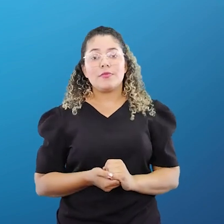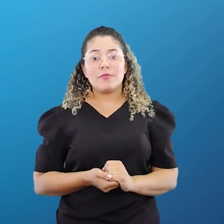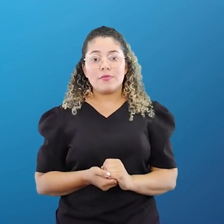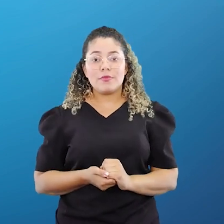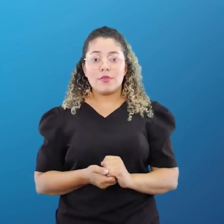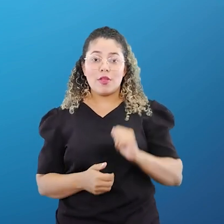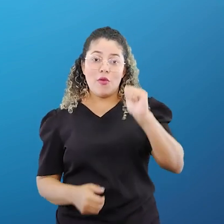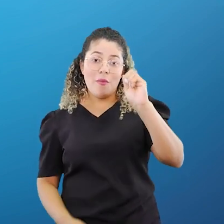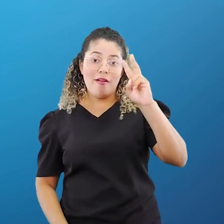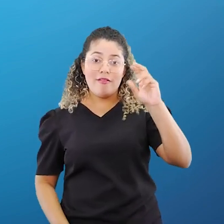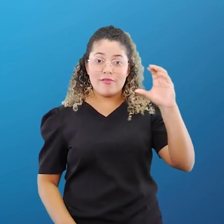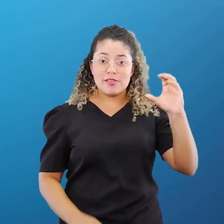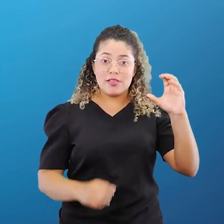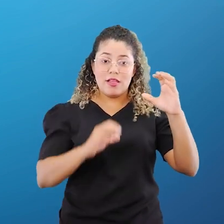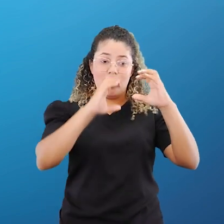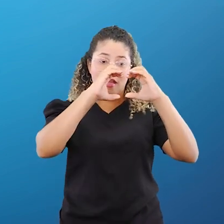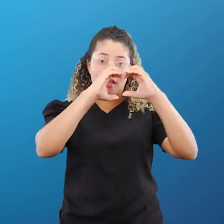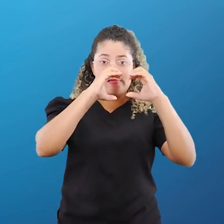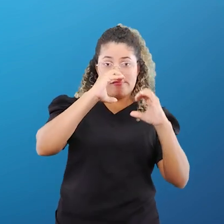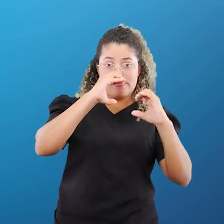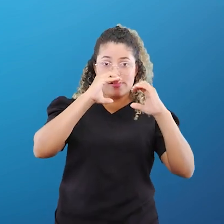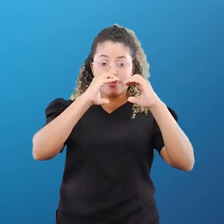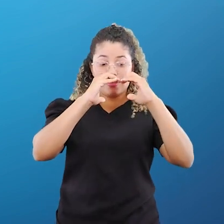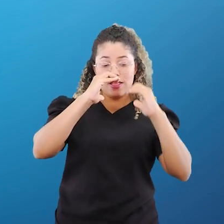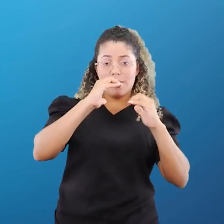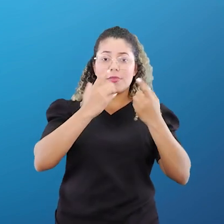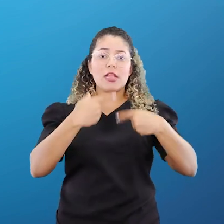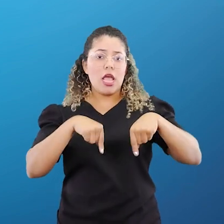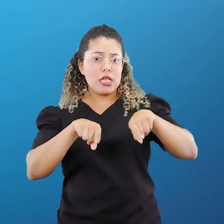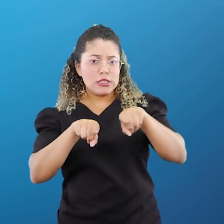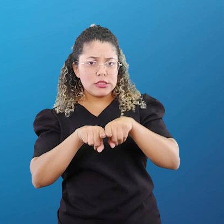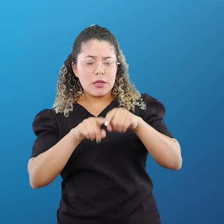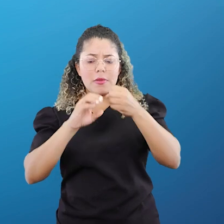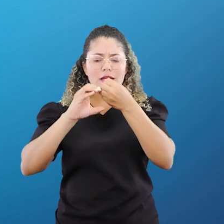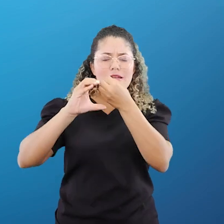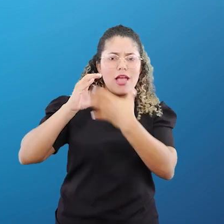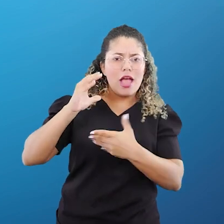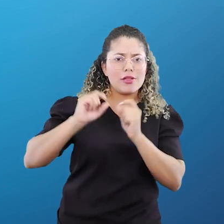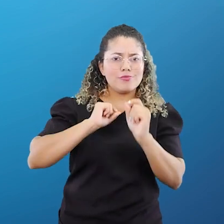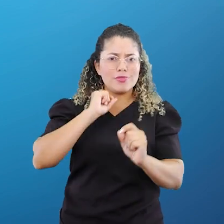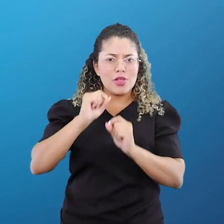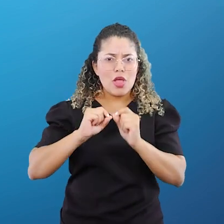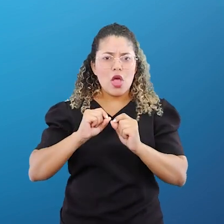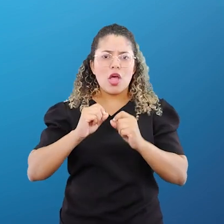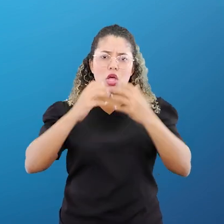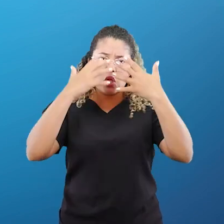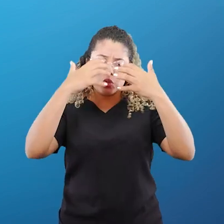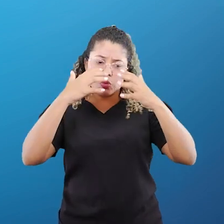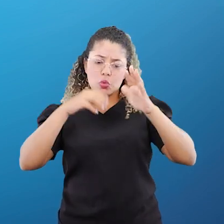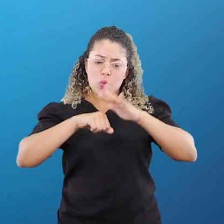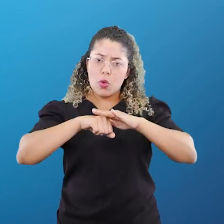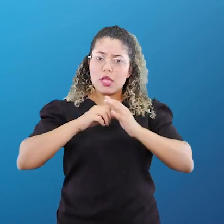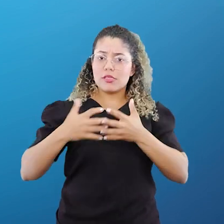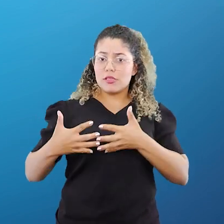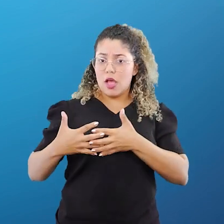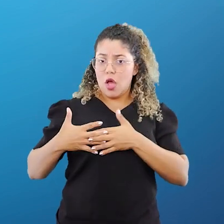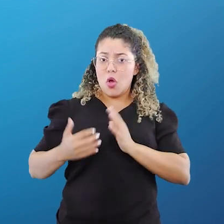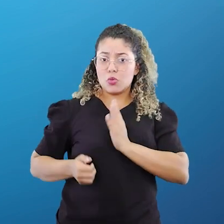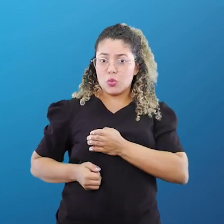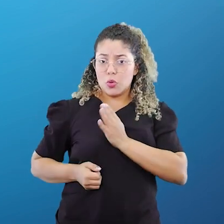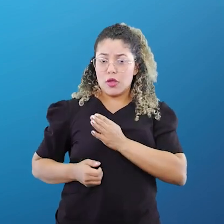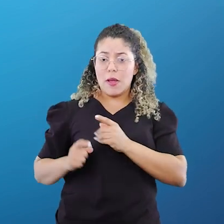é o AVC, que é o acidente vascular cerebral. Ele também é caracterizado como uma doença cardiovascular devido ao